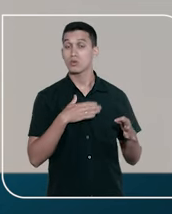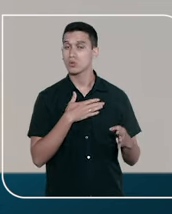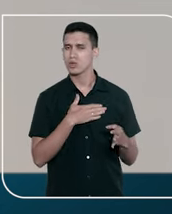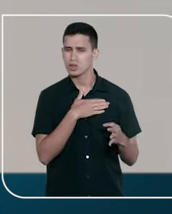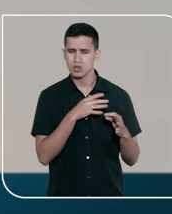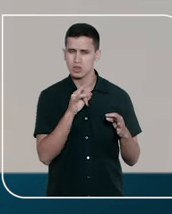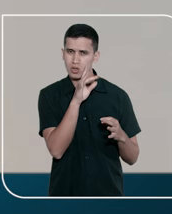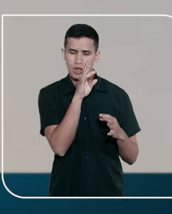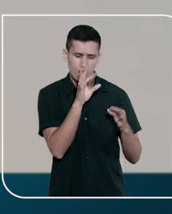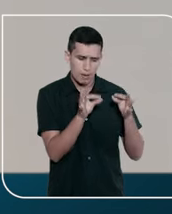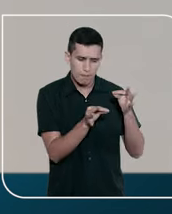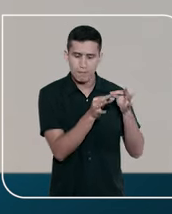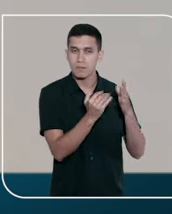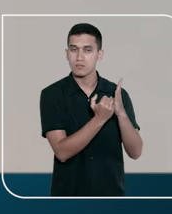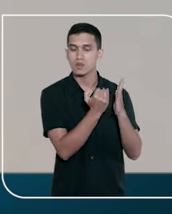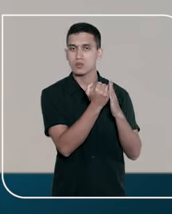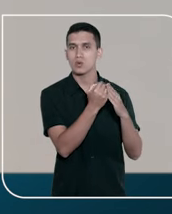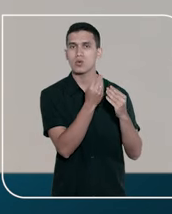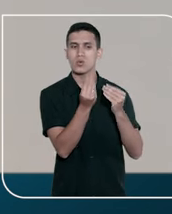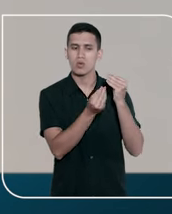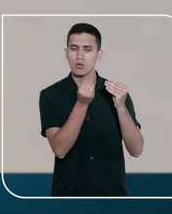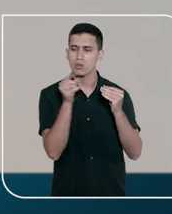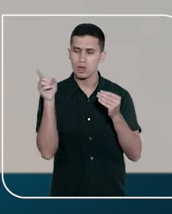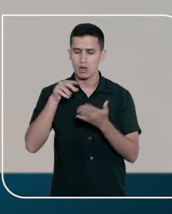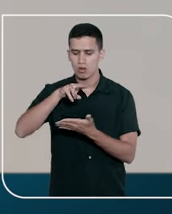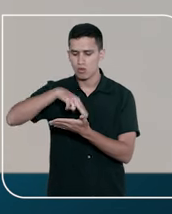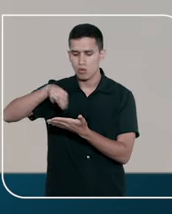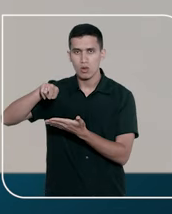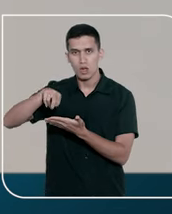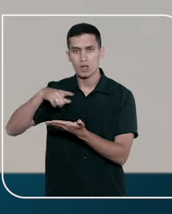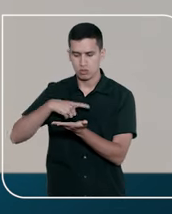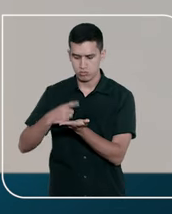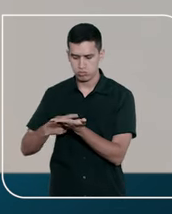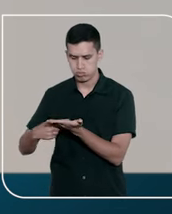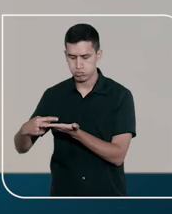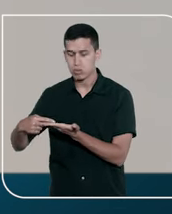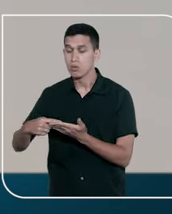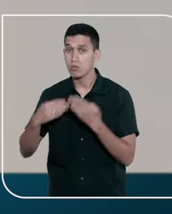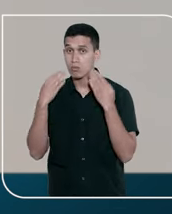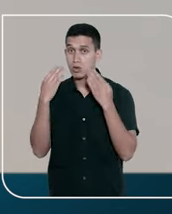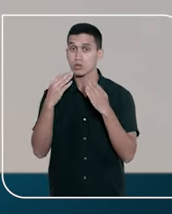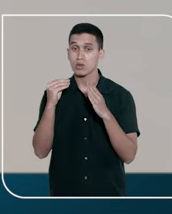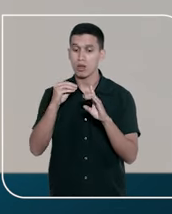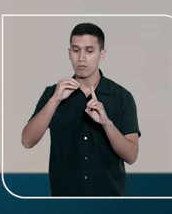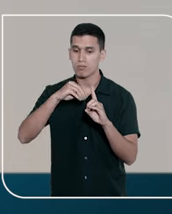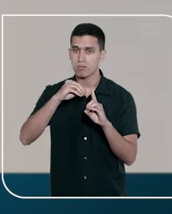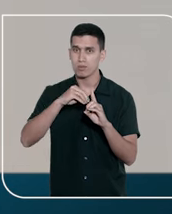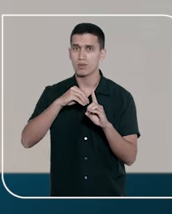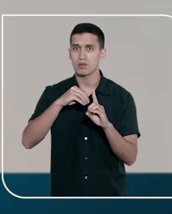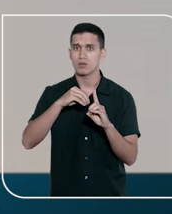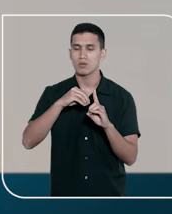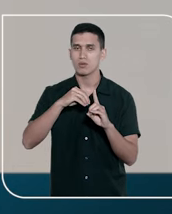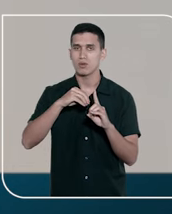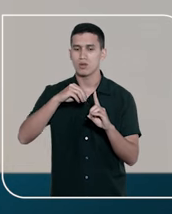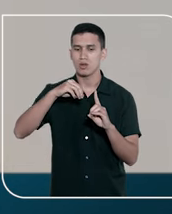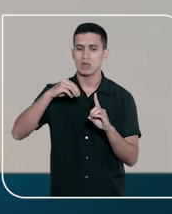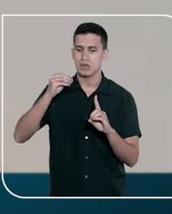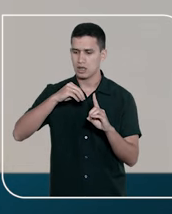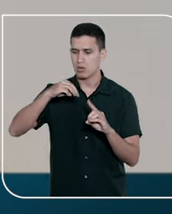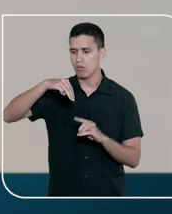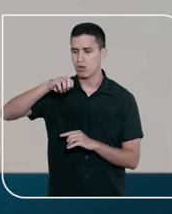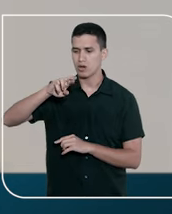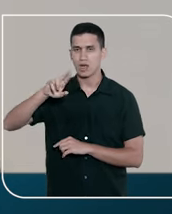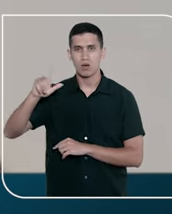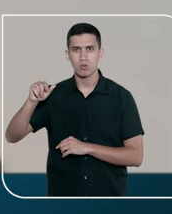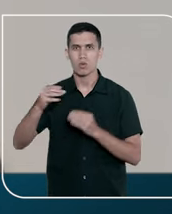a como o tratado prevê o dano moral, né? Na realidade, o tratado não menciona dano moral. Na realidade, o